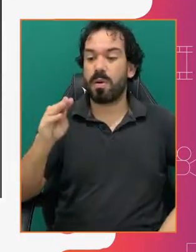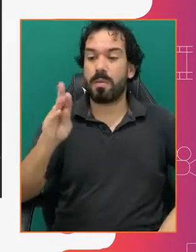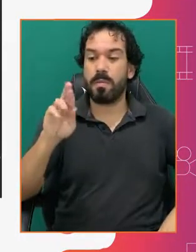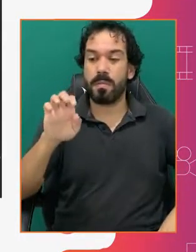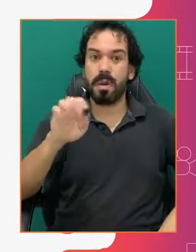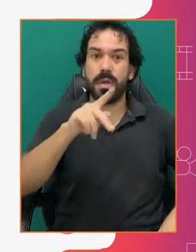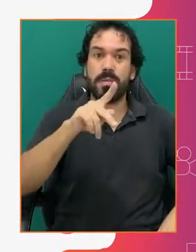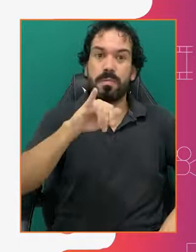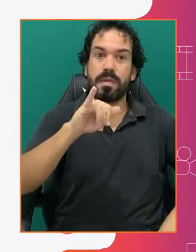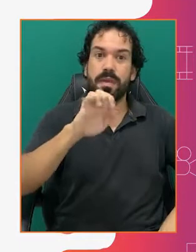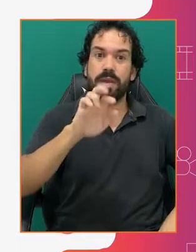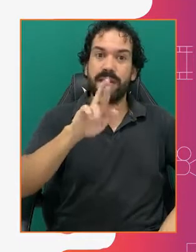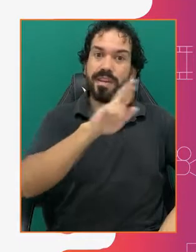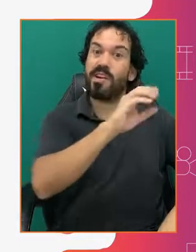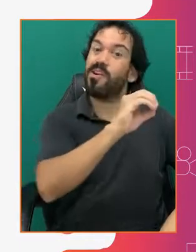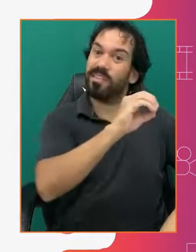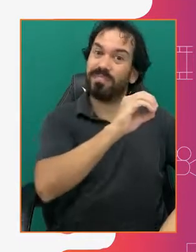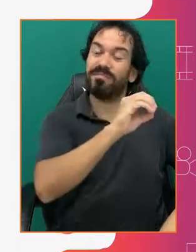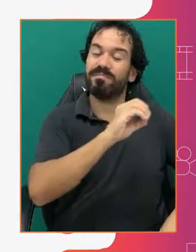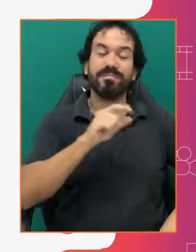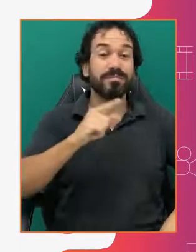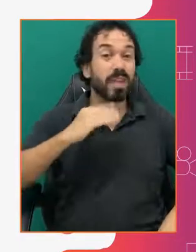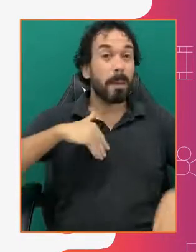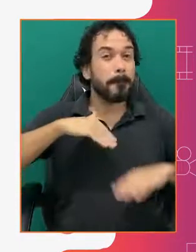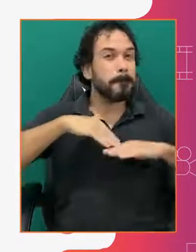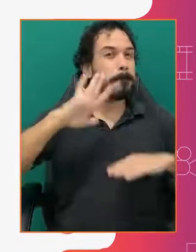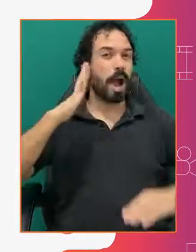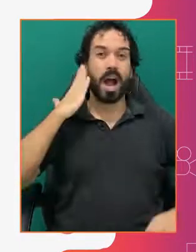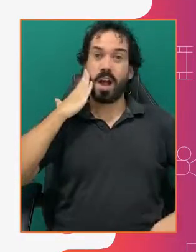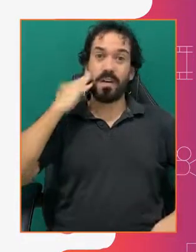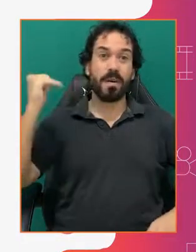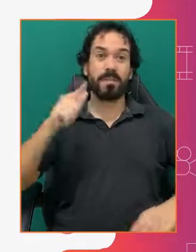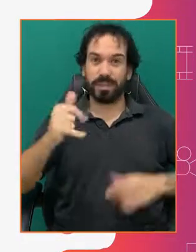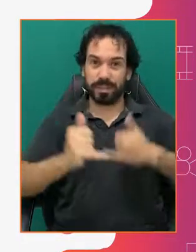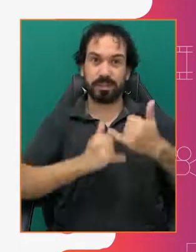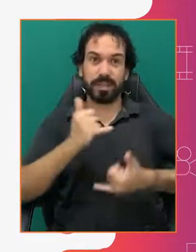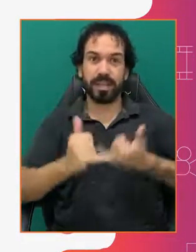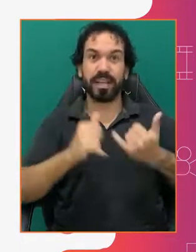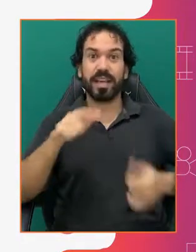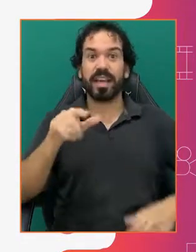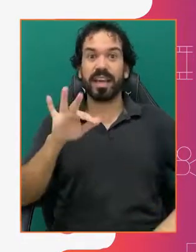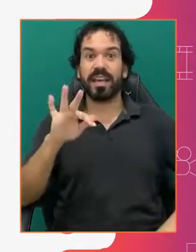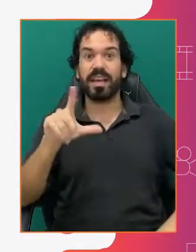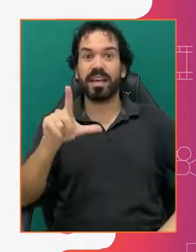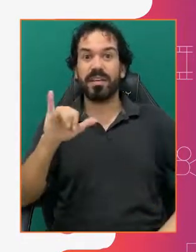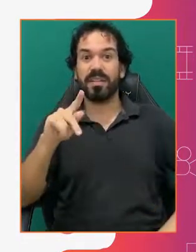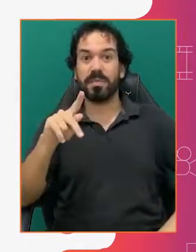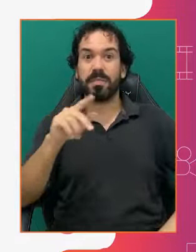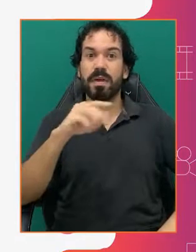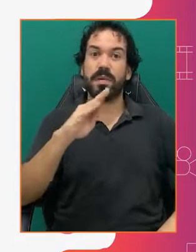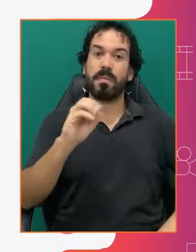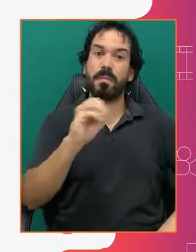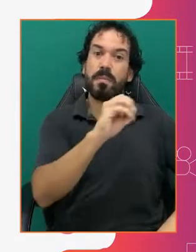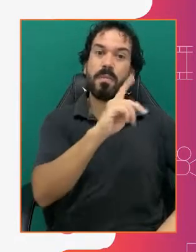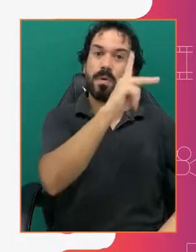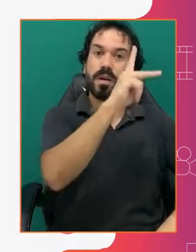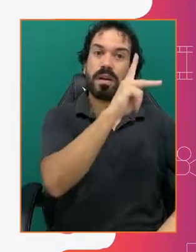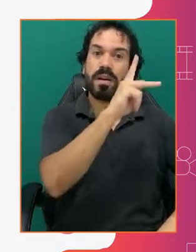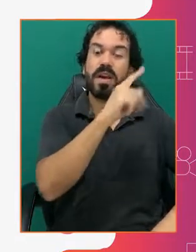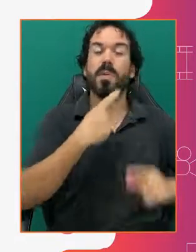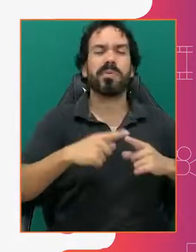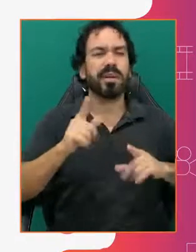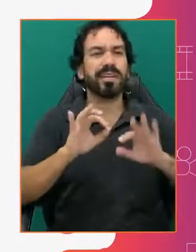Pierrot. Mas o mais popular desses brinquedos ópticos é o flipbook, que por causa da